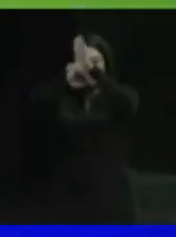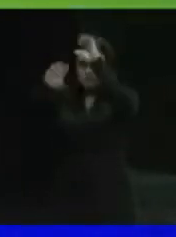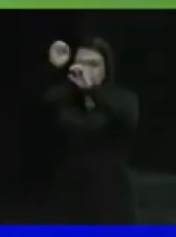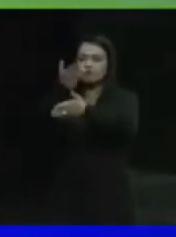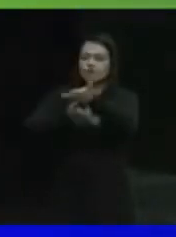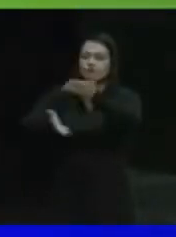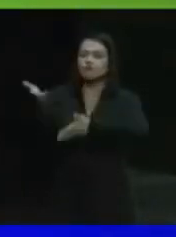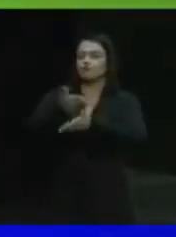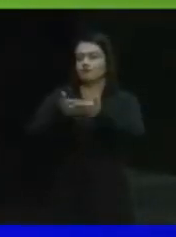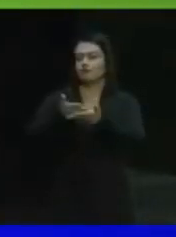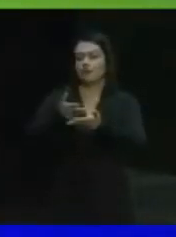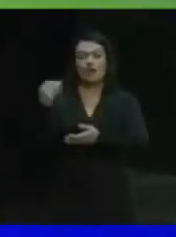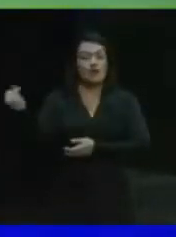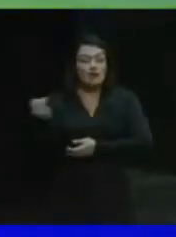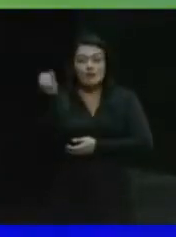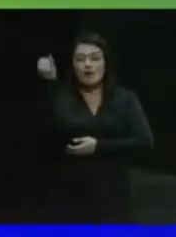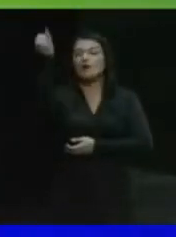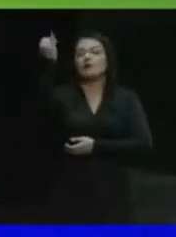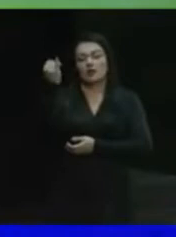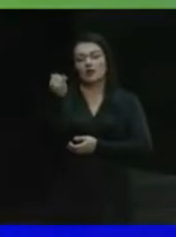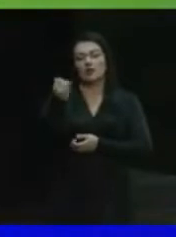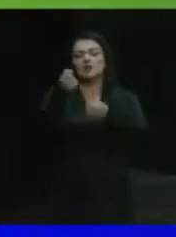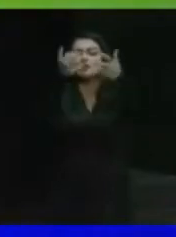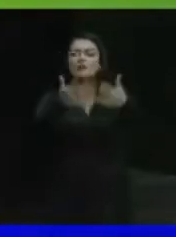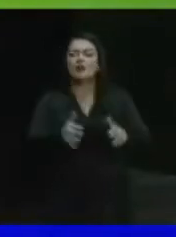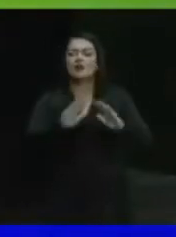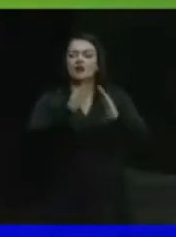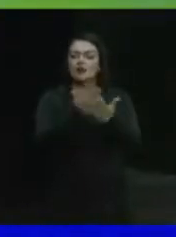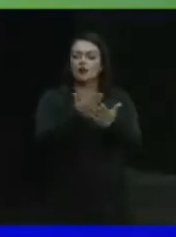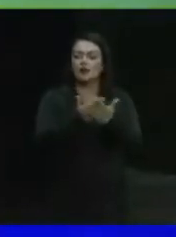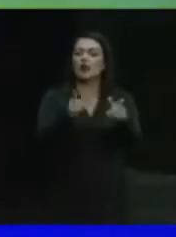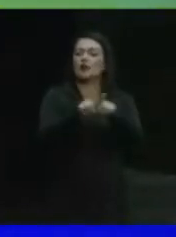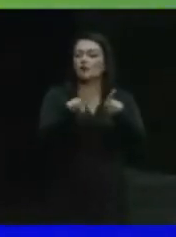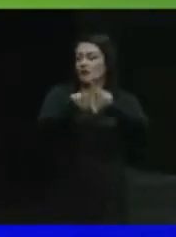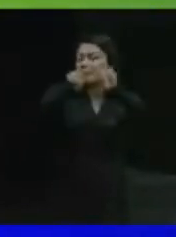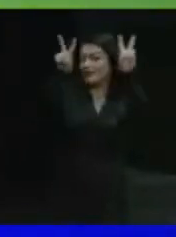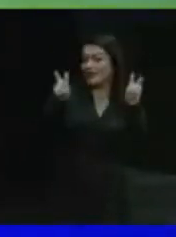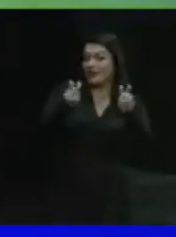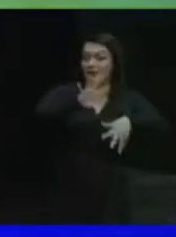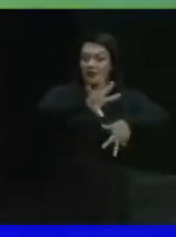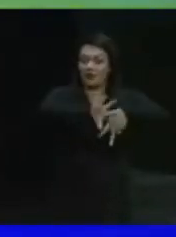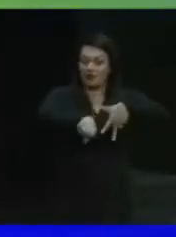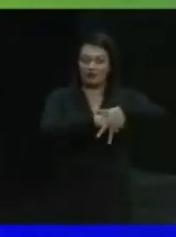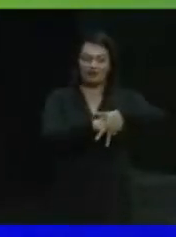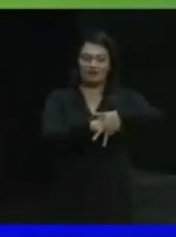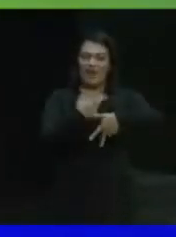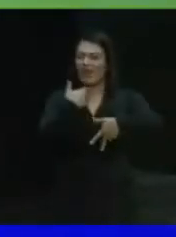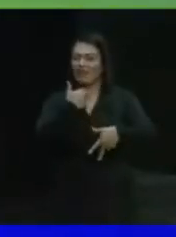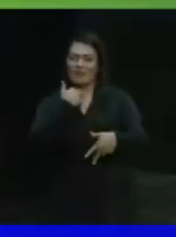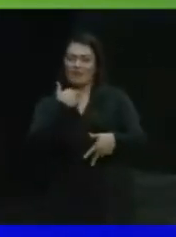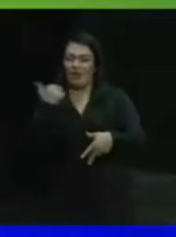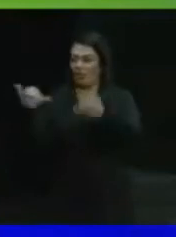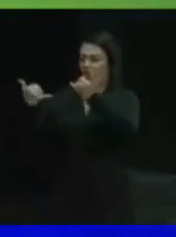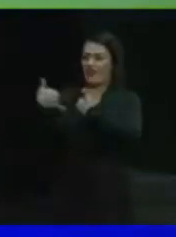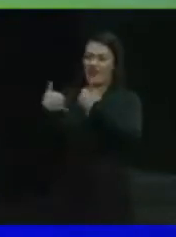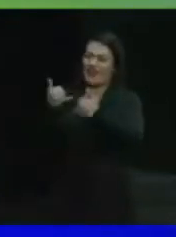Precisamos falar sobre corrupção. Muitos me aconselharam a não falar sobre esse assunto,